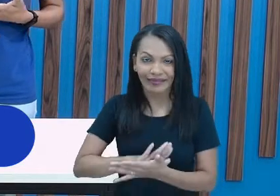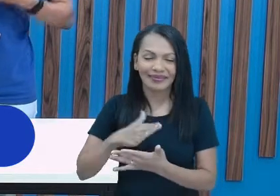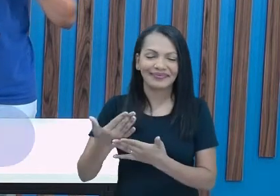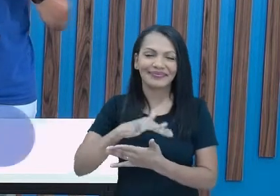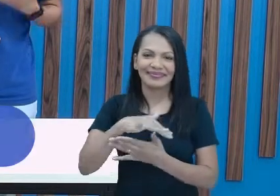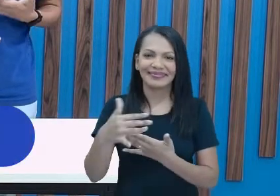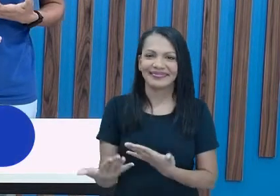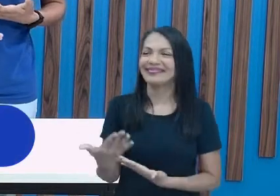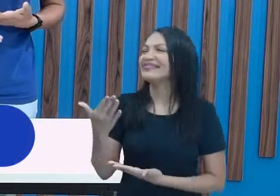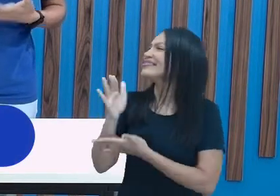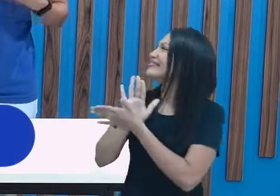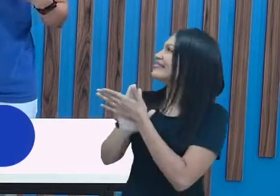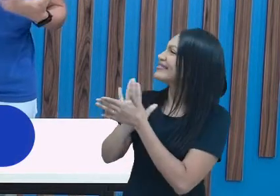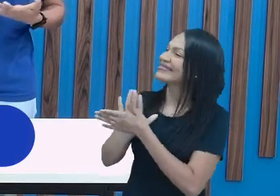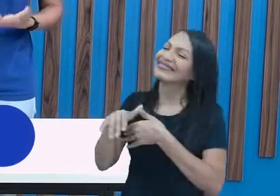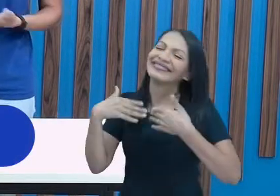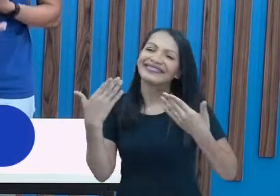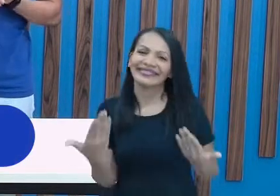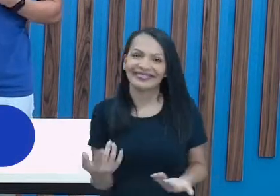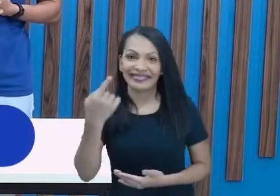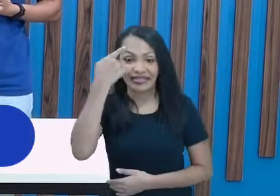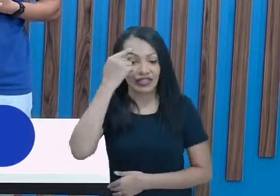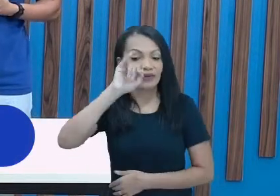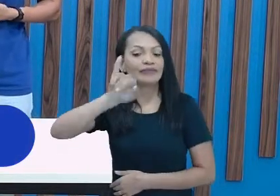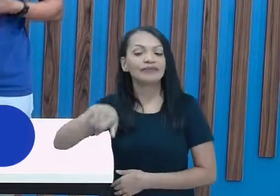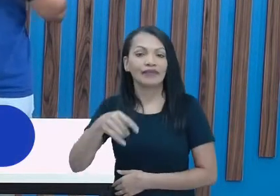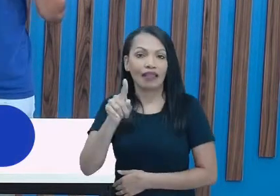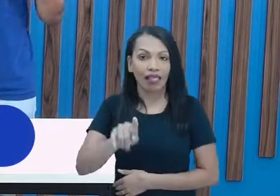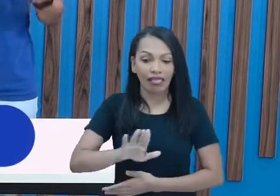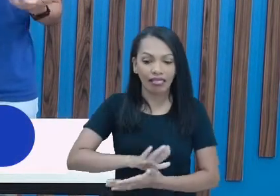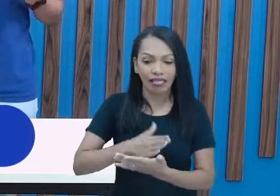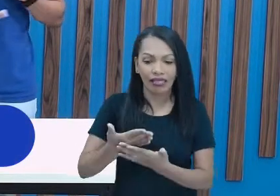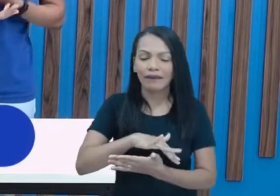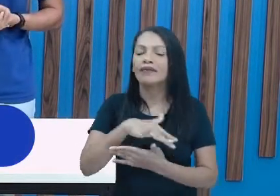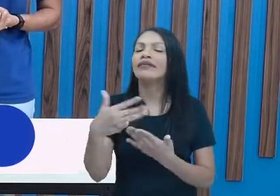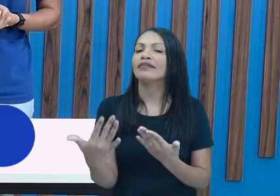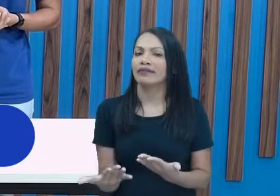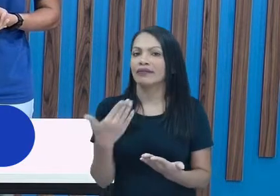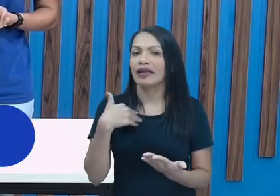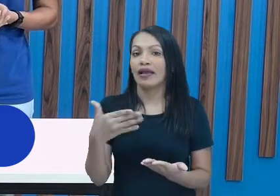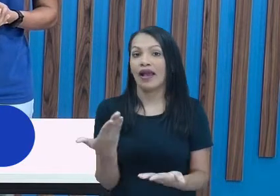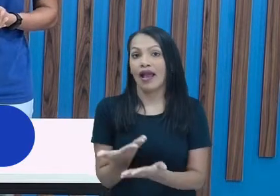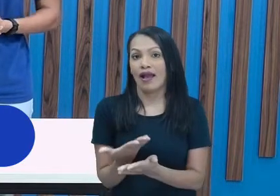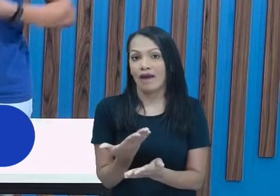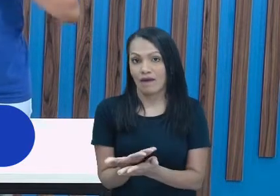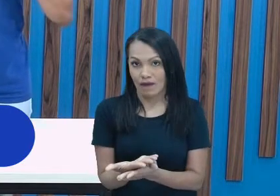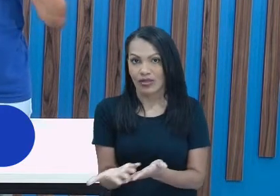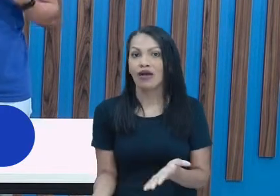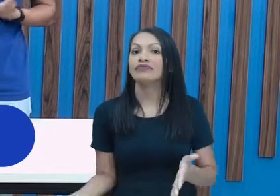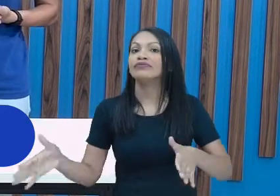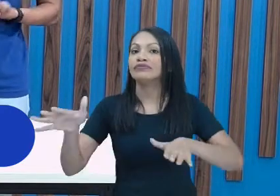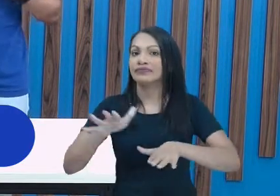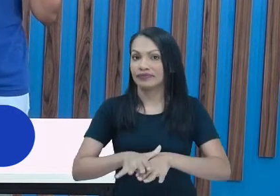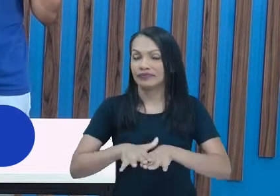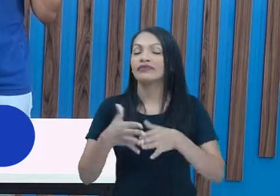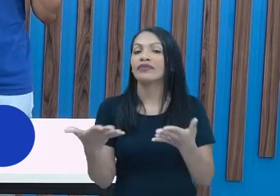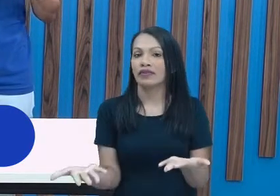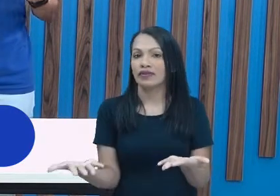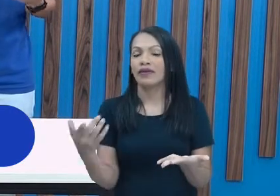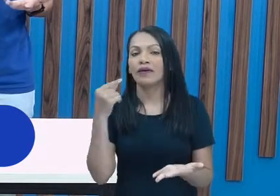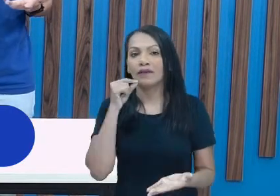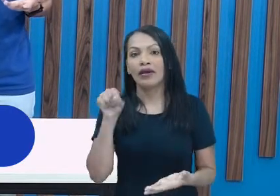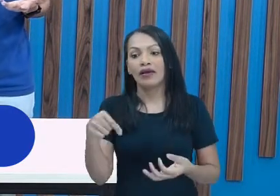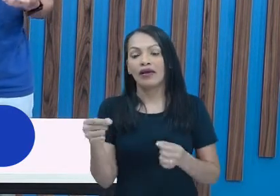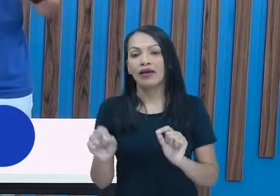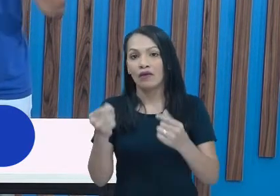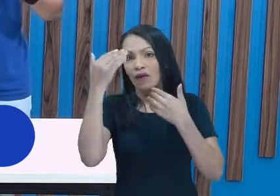aula mais acessível. Jéssica é a intérprete de Libras que hoje está deixando a minha aula mais acessível e eu estou agradecendo. Sem a presença